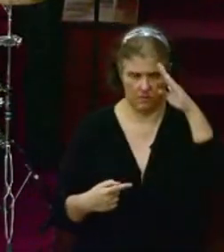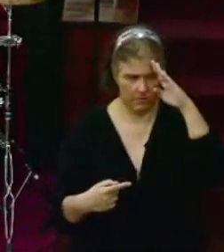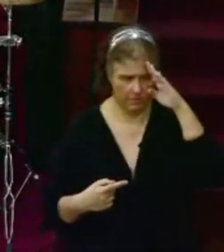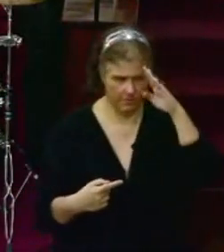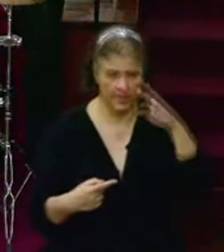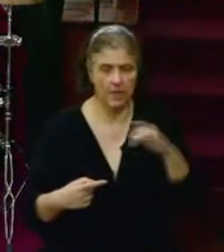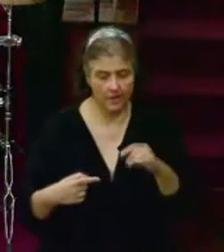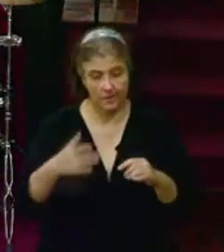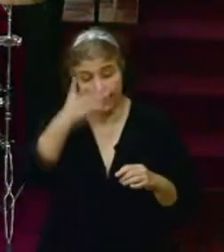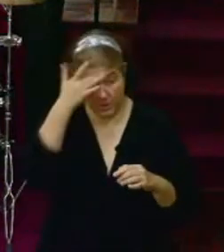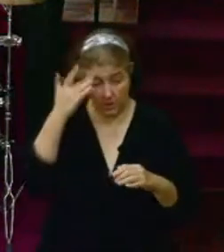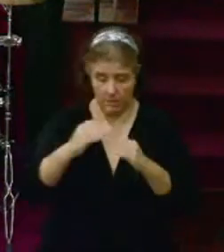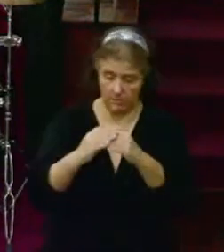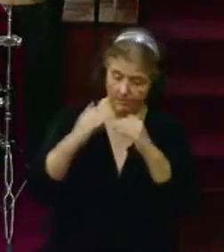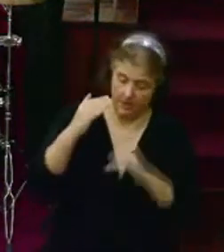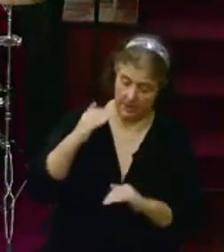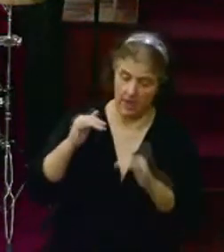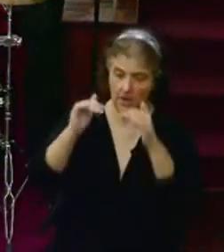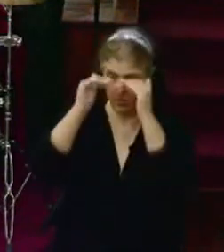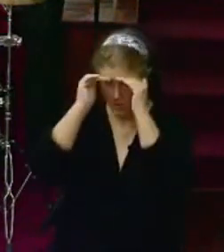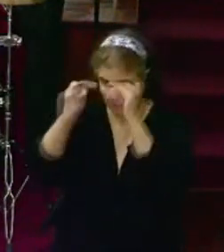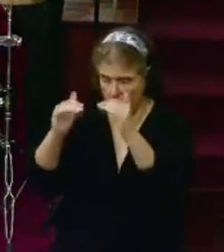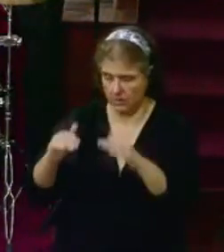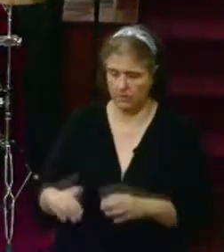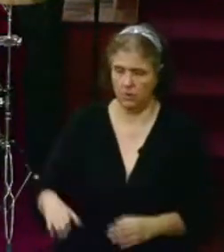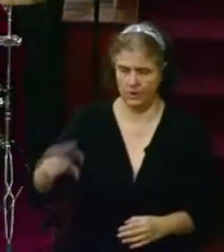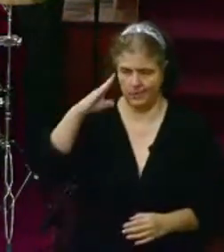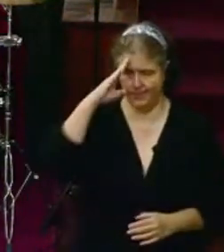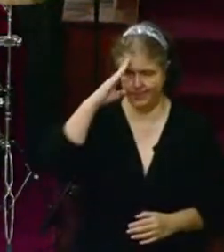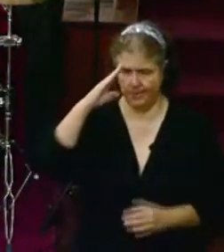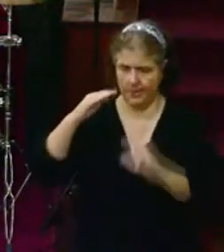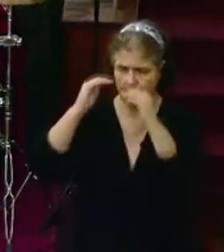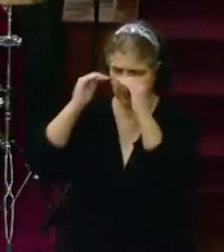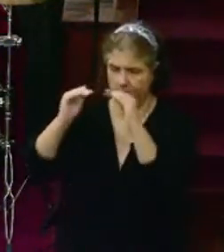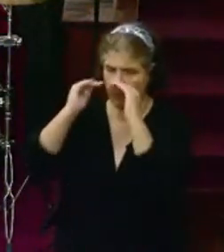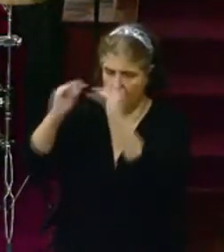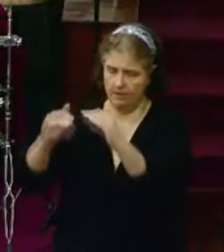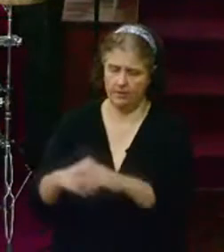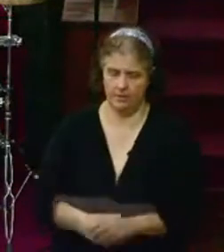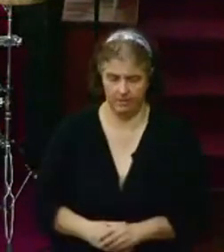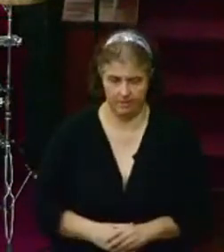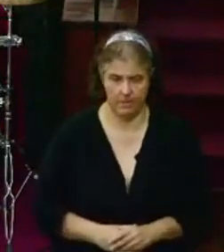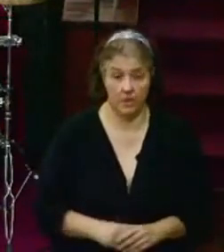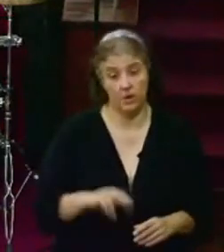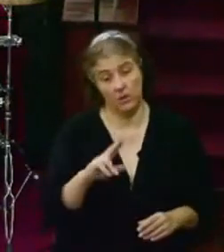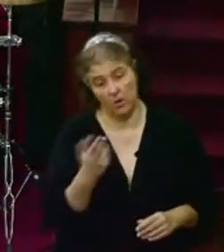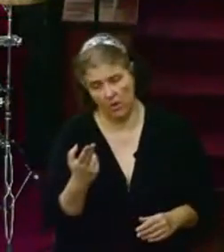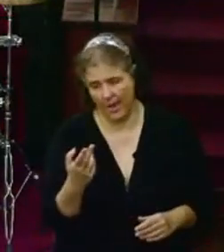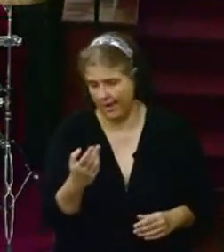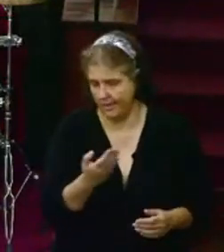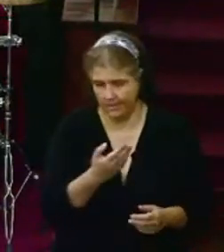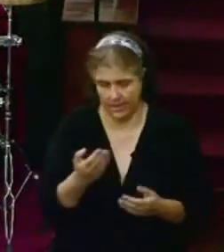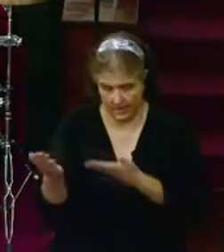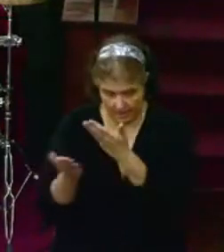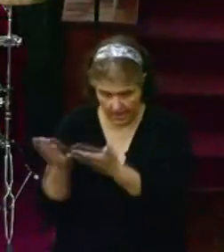homens subordinados a ele. E este homem diz que o seu servo, talvez um escravo, um funcionário, um empregado de